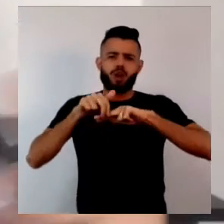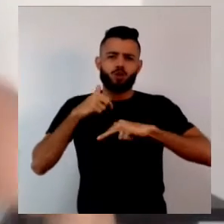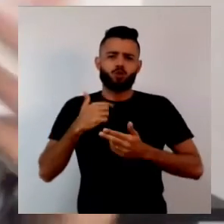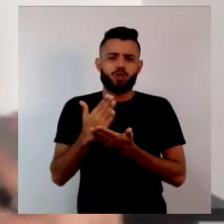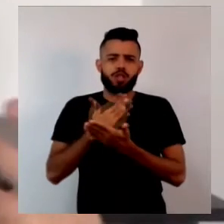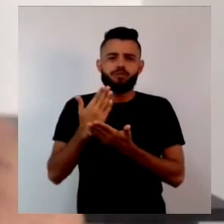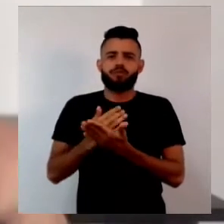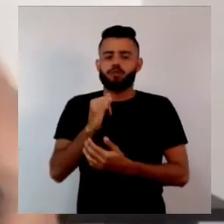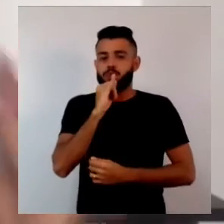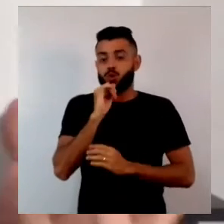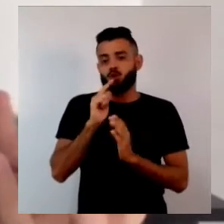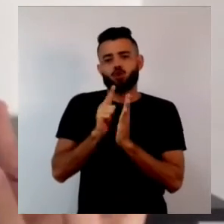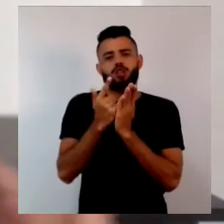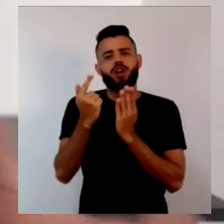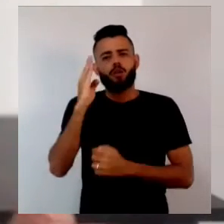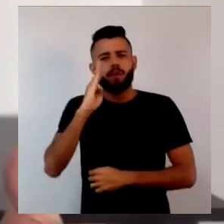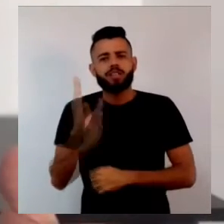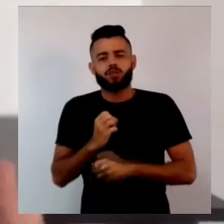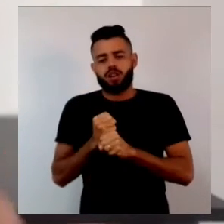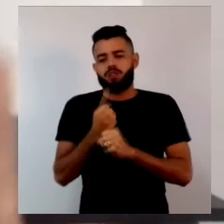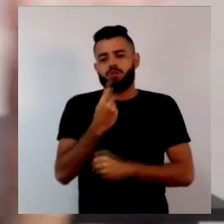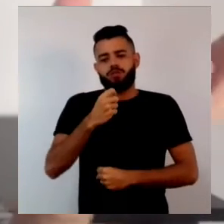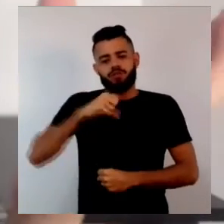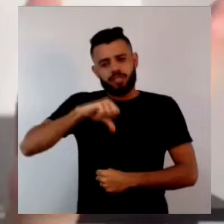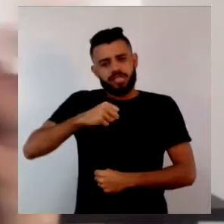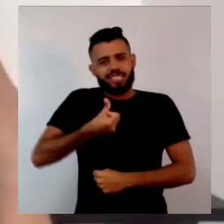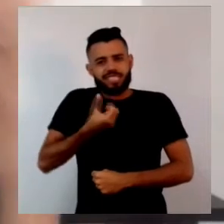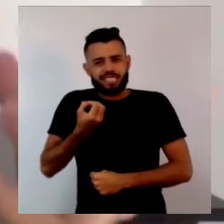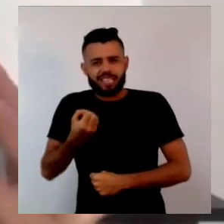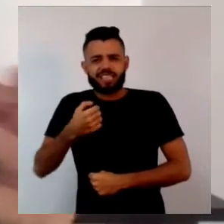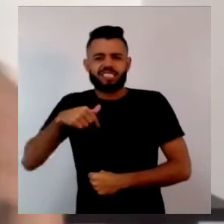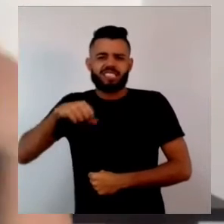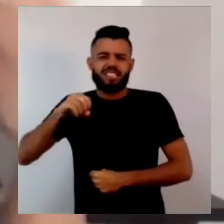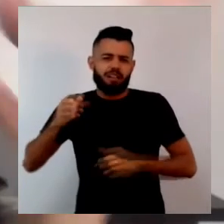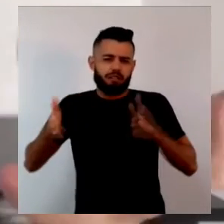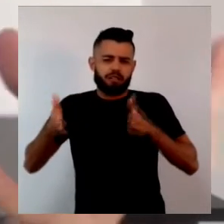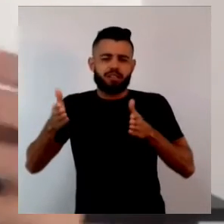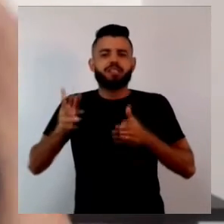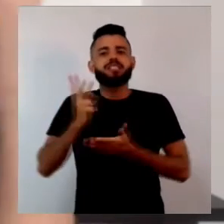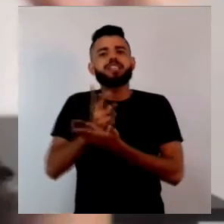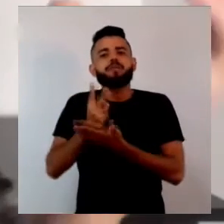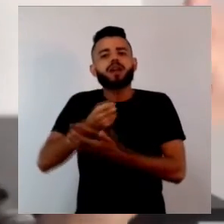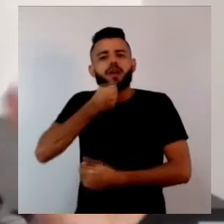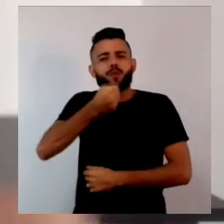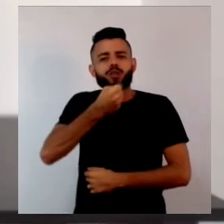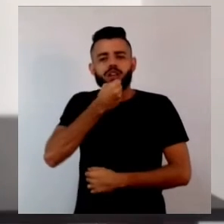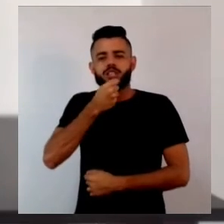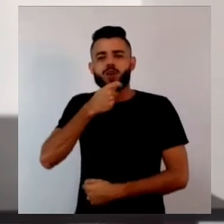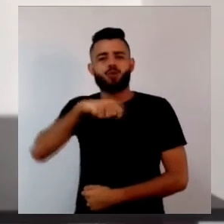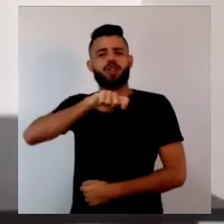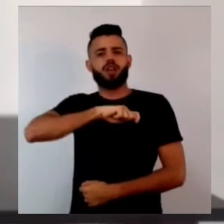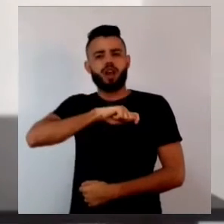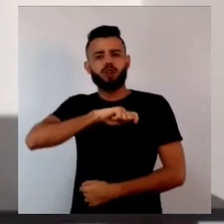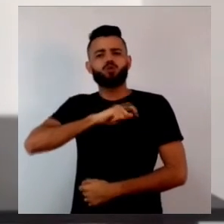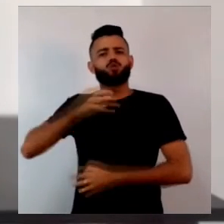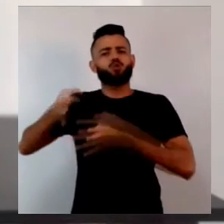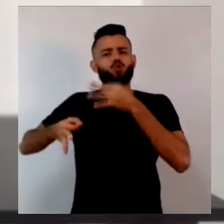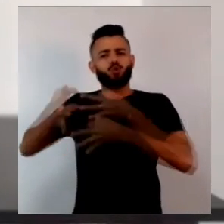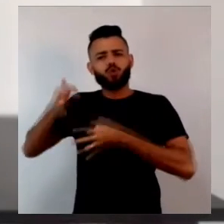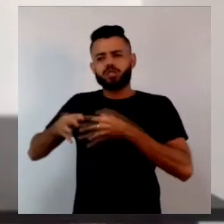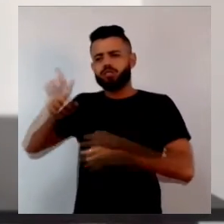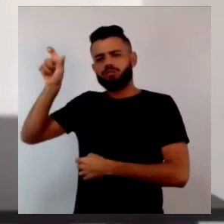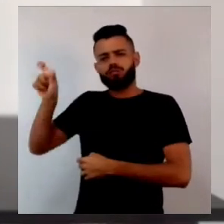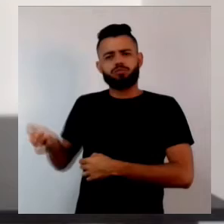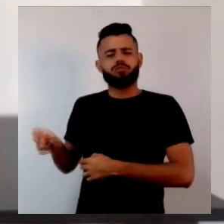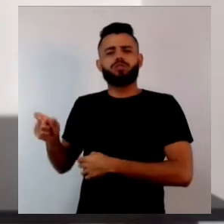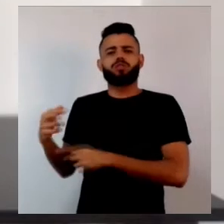60, 70 e tal, você sempre tem ali em todas as reportagens o delegado, o juiz, o procurador, o prefeito, o deputado.